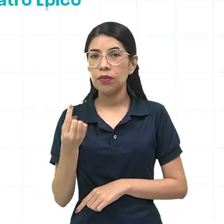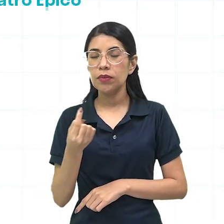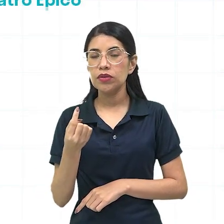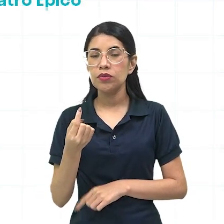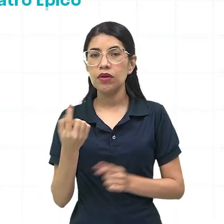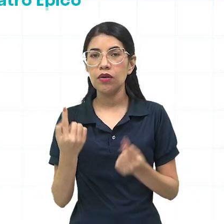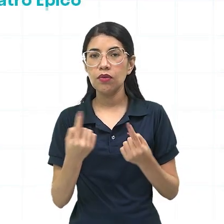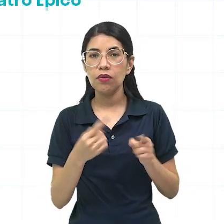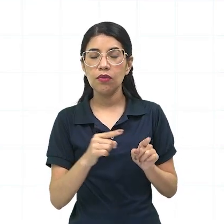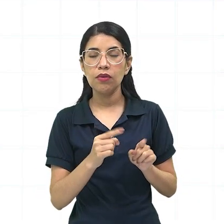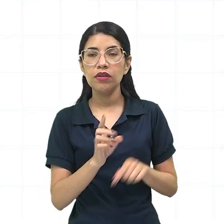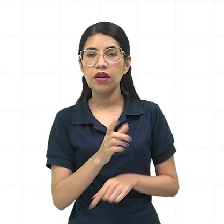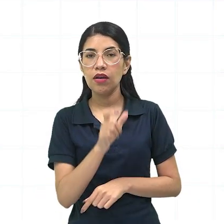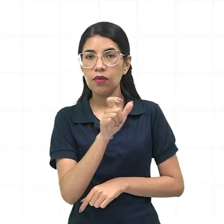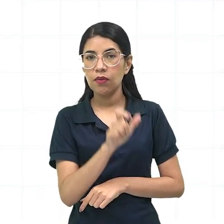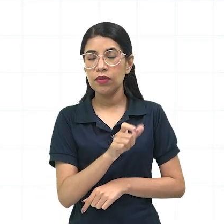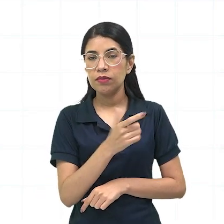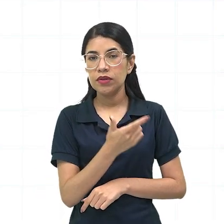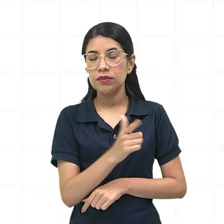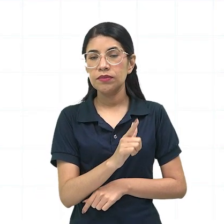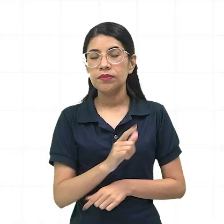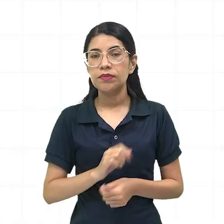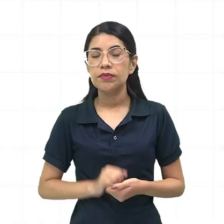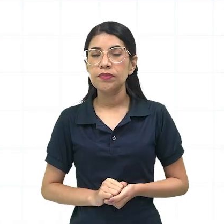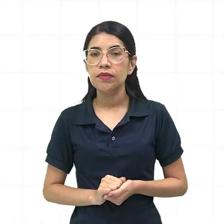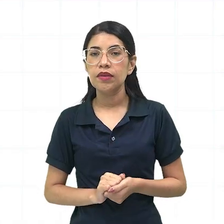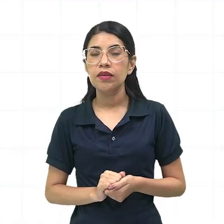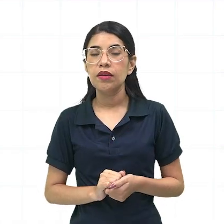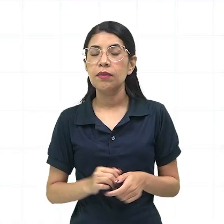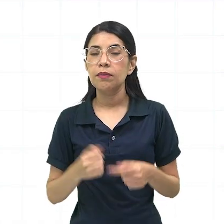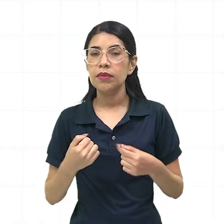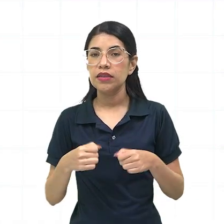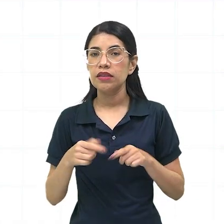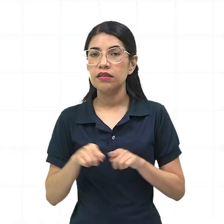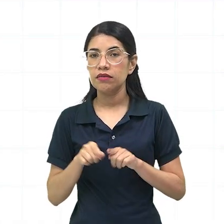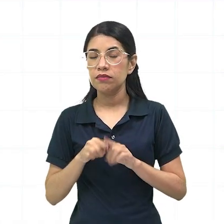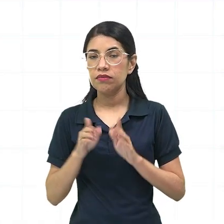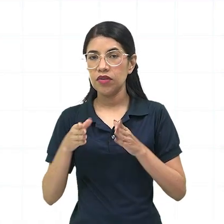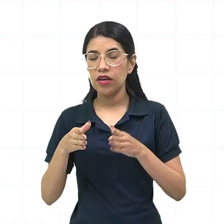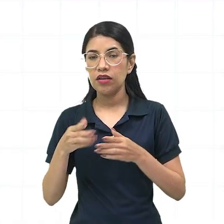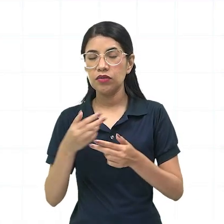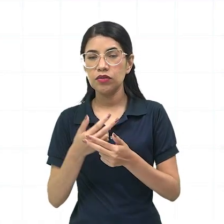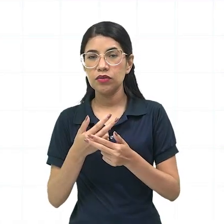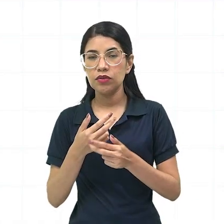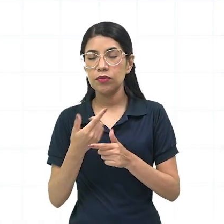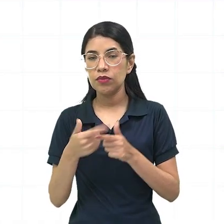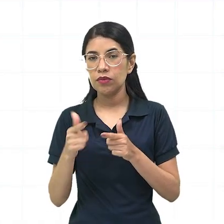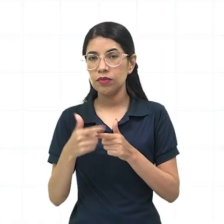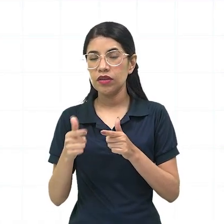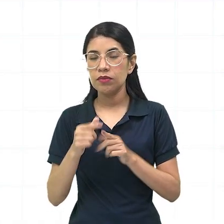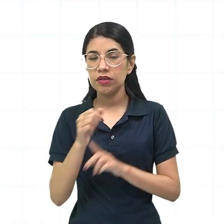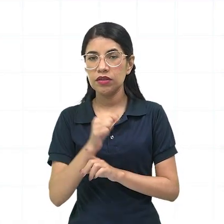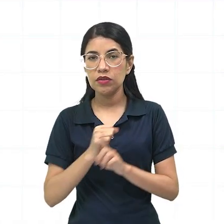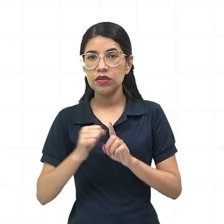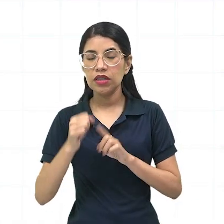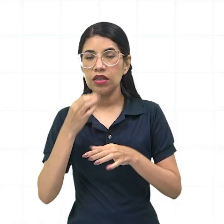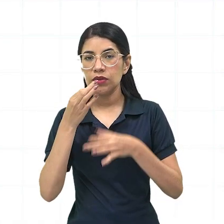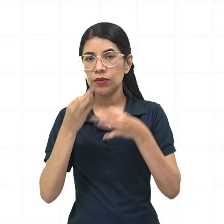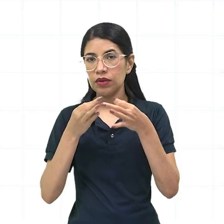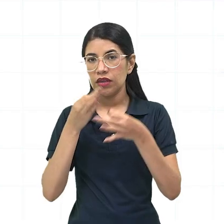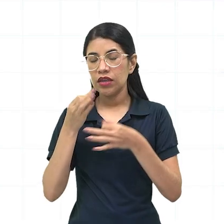a outro, porque ele vai pensar sempre nas questões sociais. Ele vai trazer um olhar mais